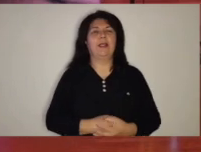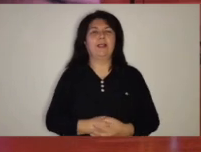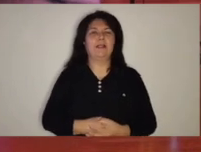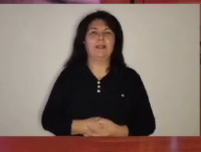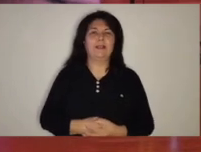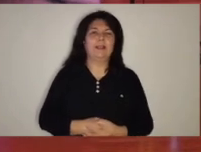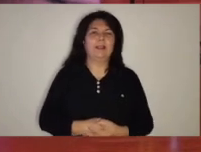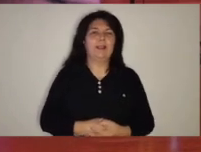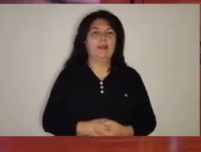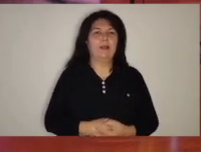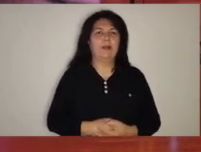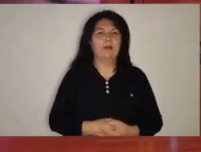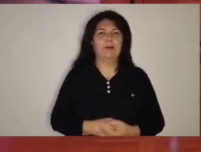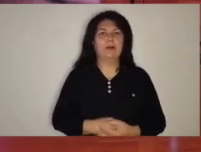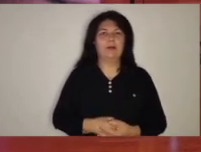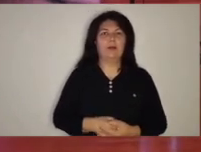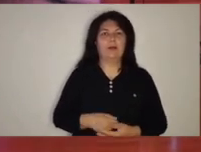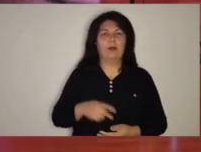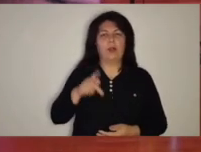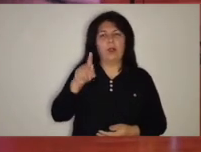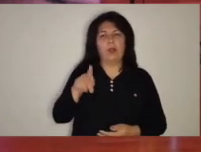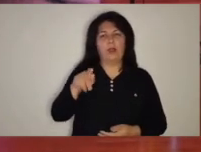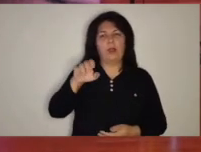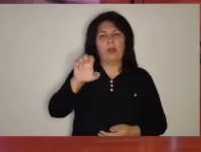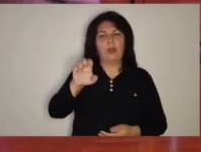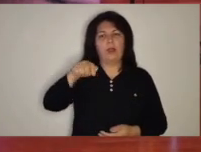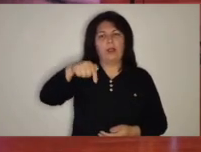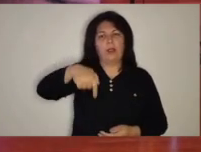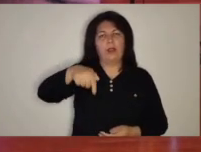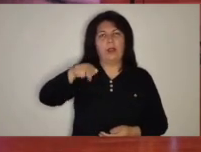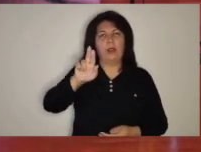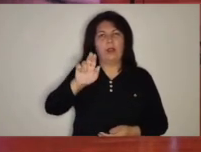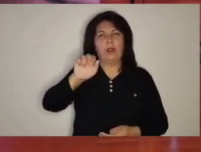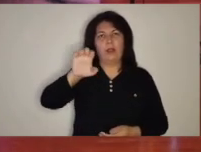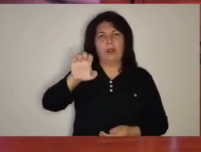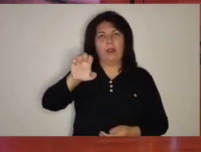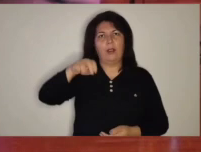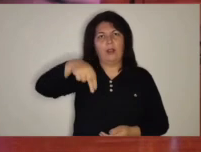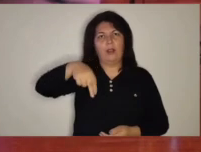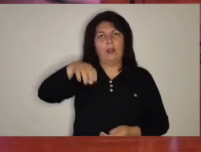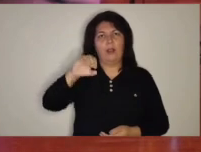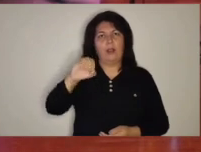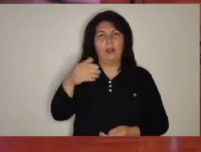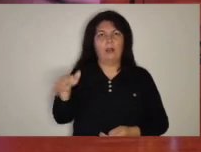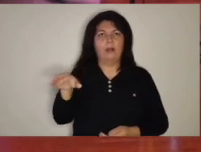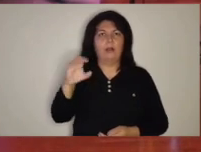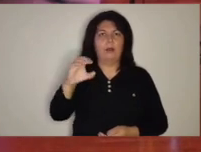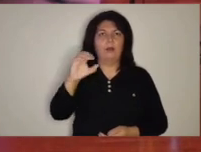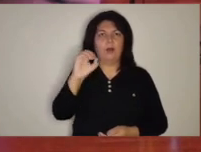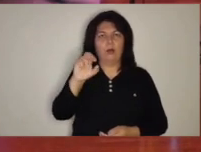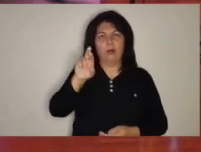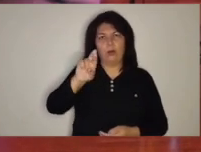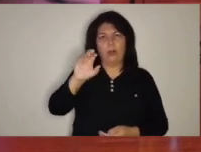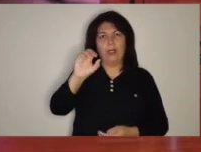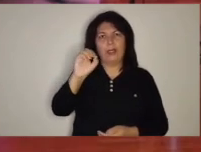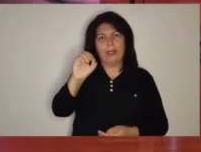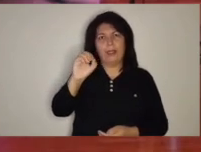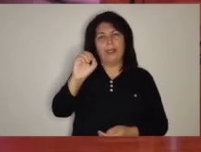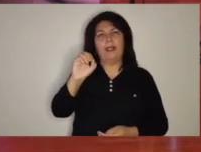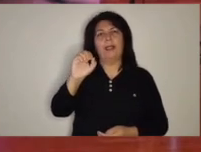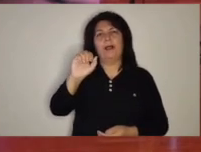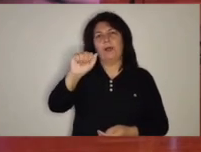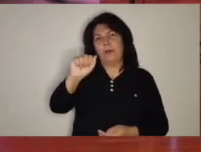nossa igreja, um ministério diferente do Pequeno Coração. Então, eles que vão fazer o louvor da nossa